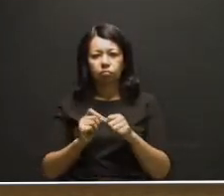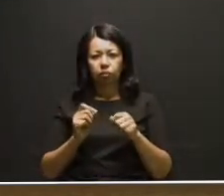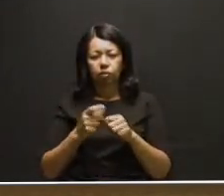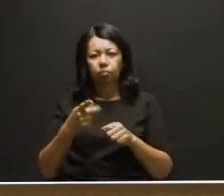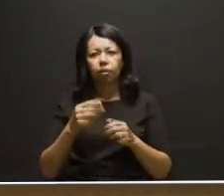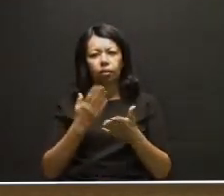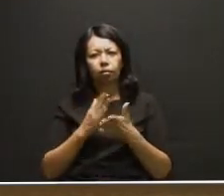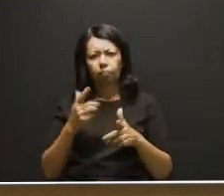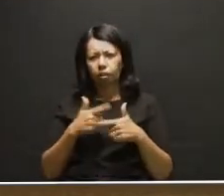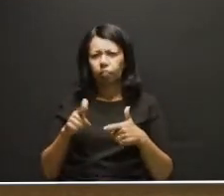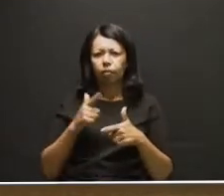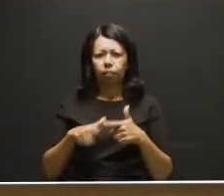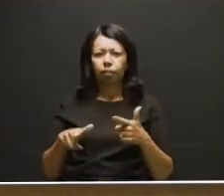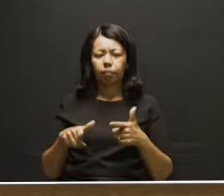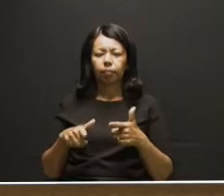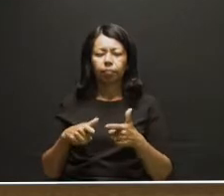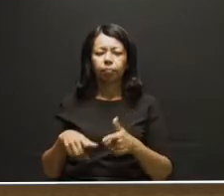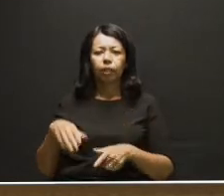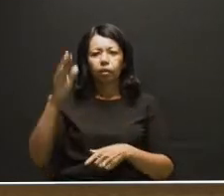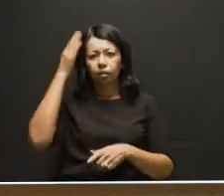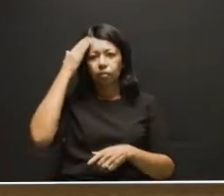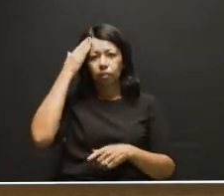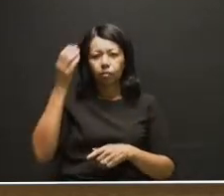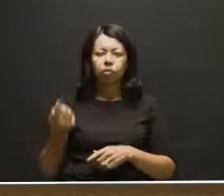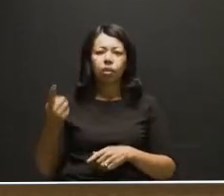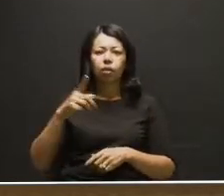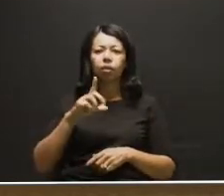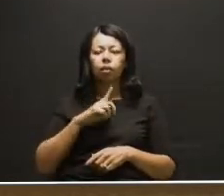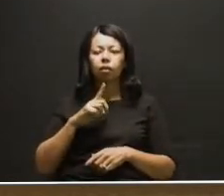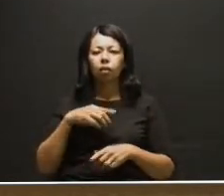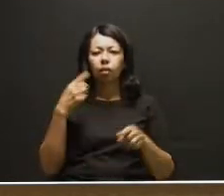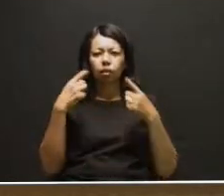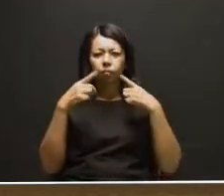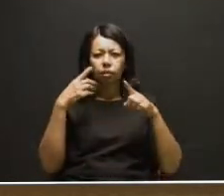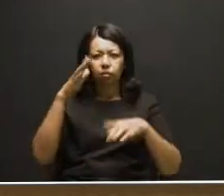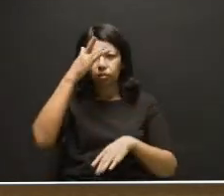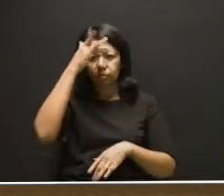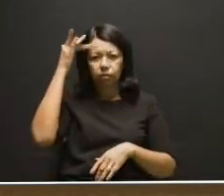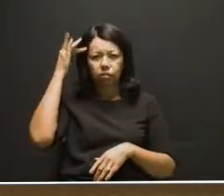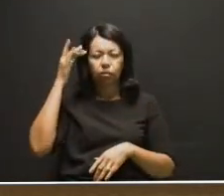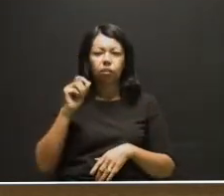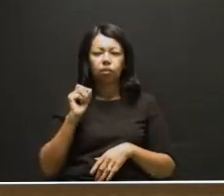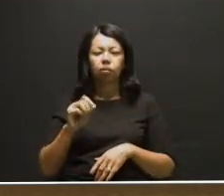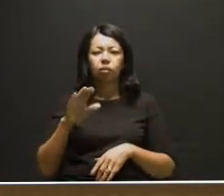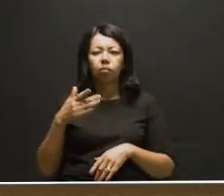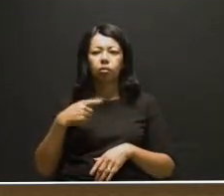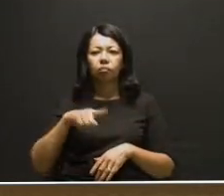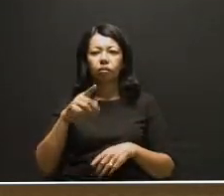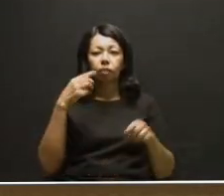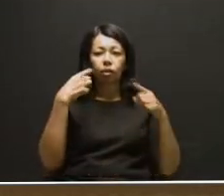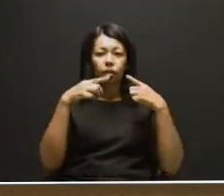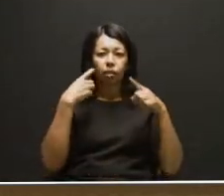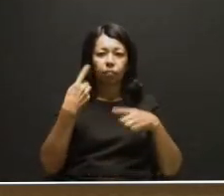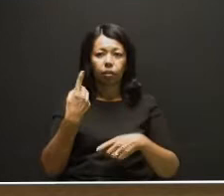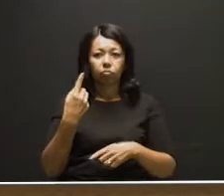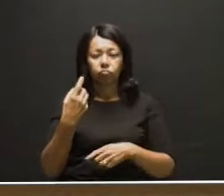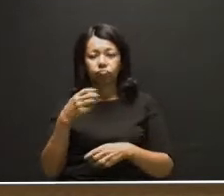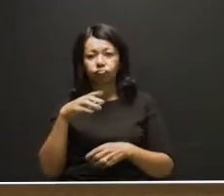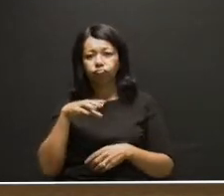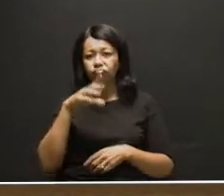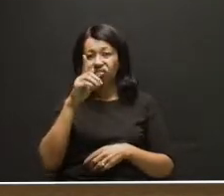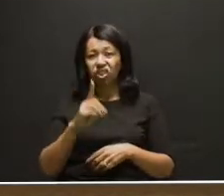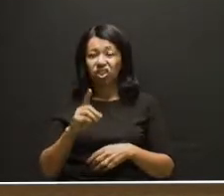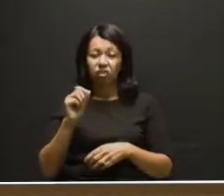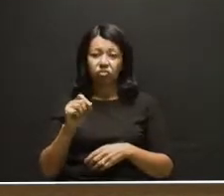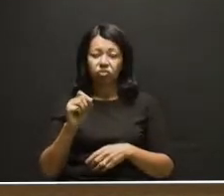funcionar sabemos todos aqui que existe várias denúncias de munícipes que quando vão reclamar um direito de